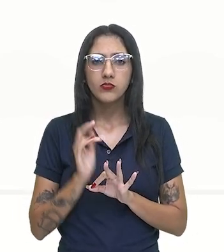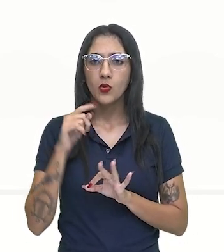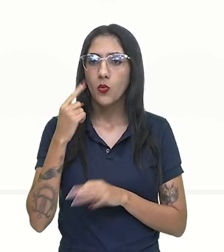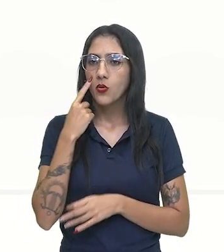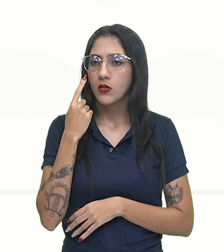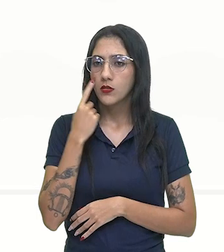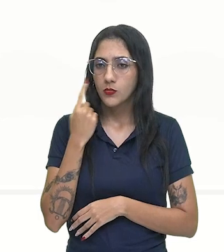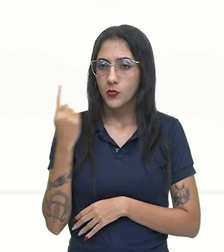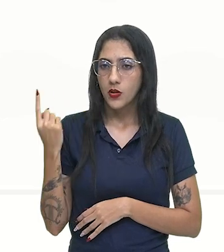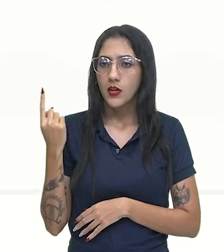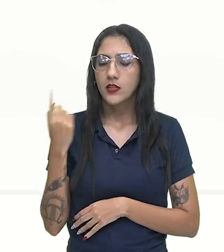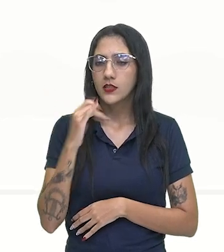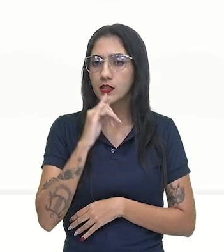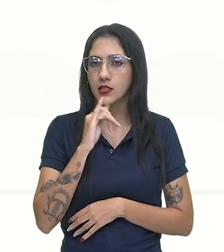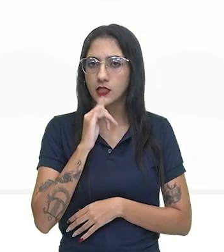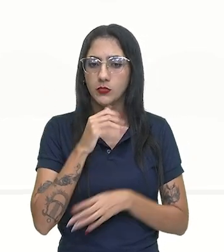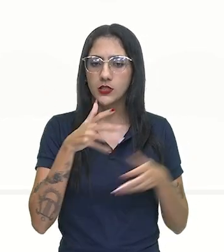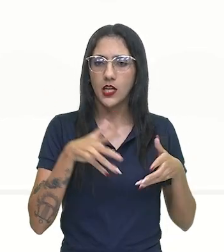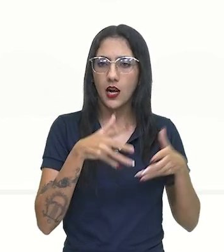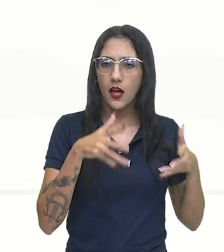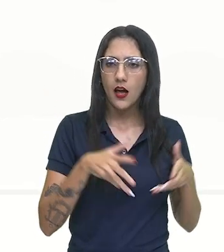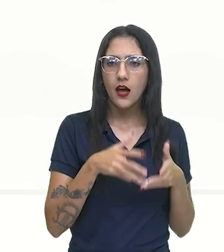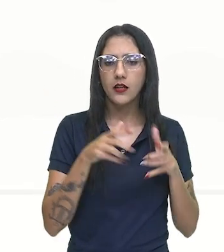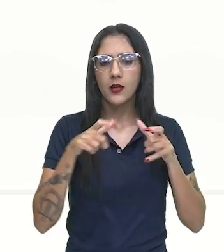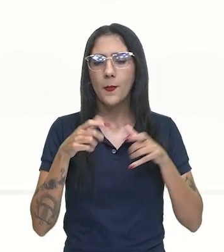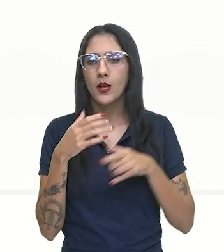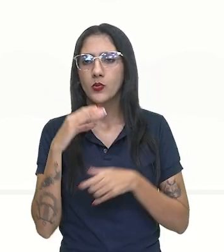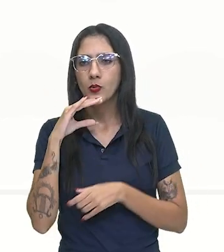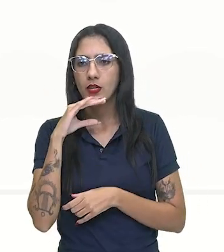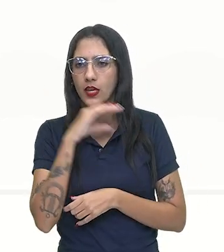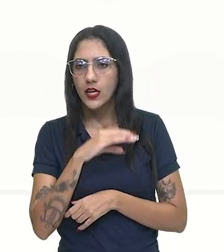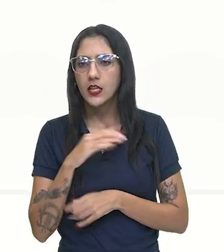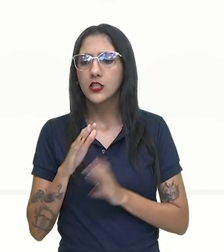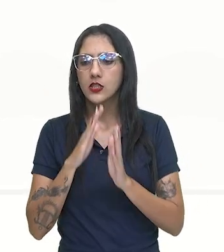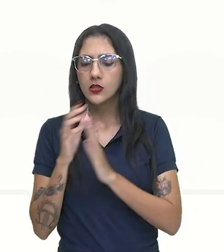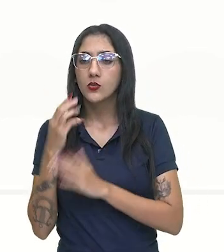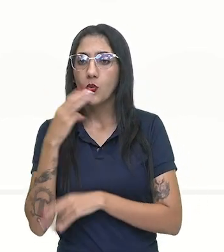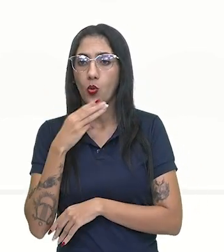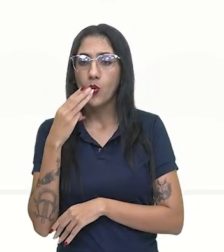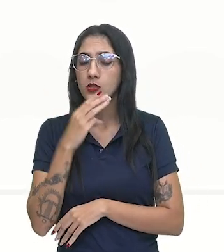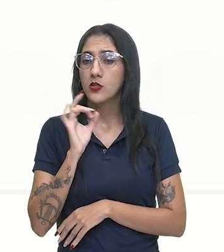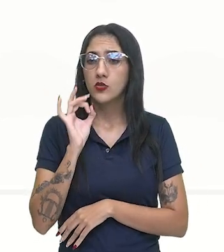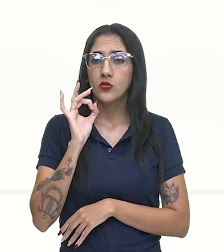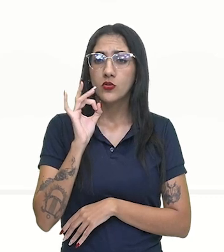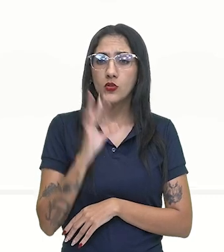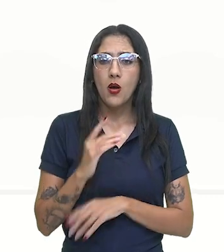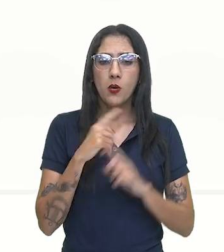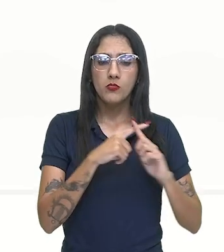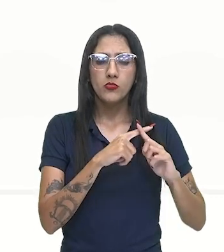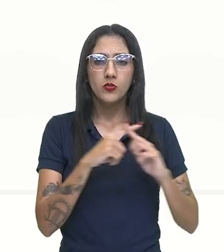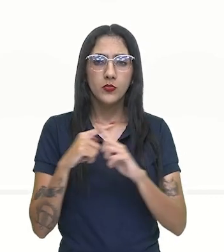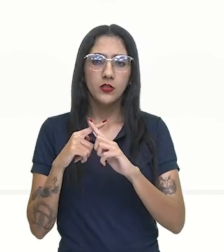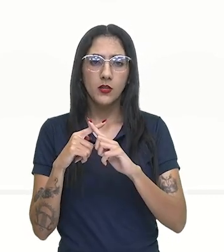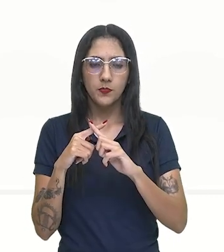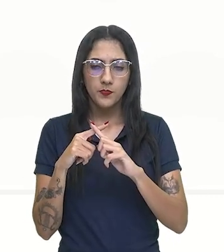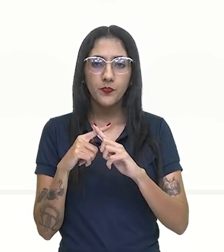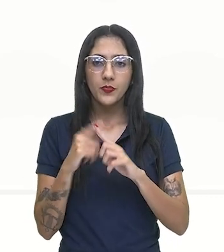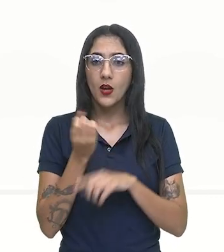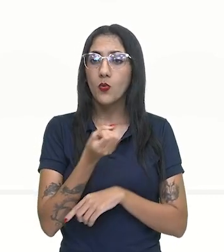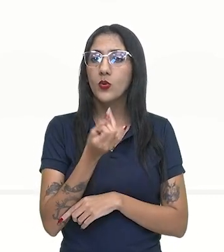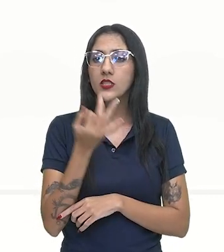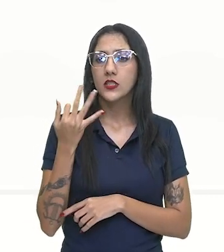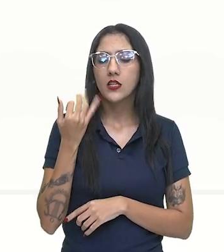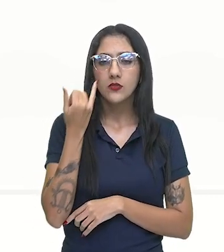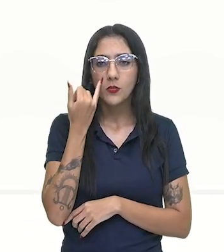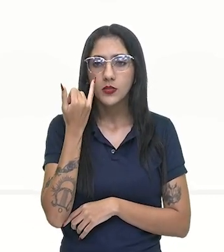essas 3 opções, né? Salada, prato quente e sobremesa. Tá? Basta multiplicar, então, a quantidade que nós